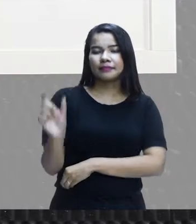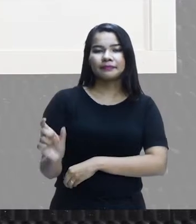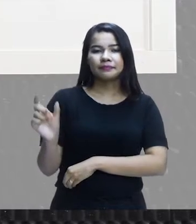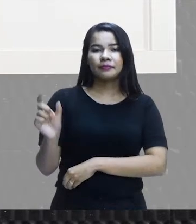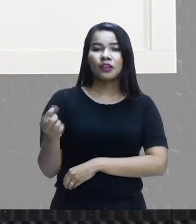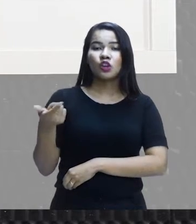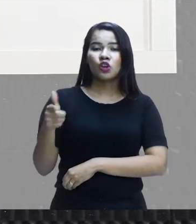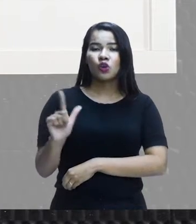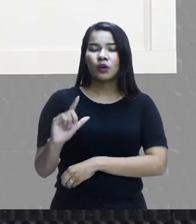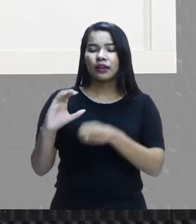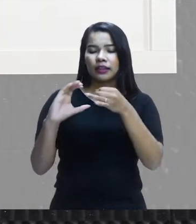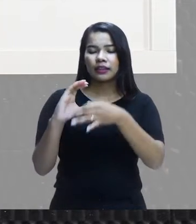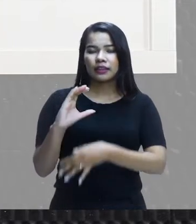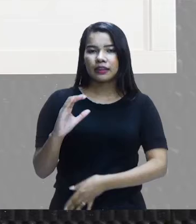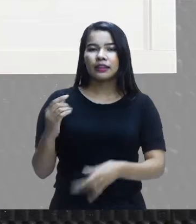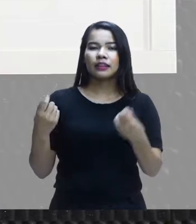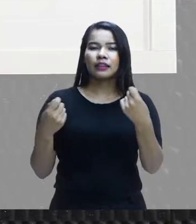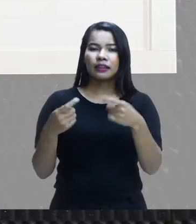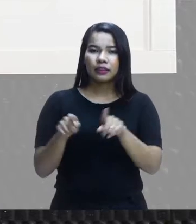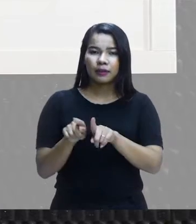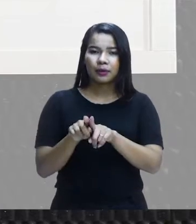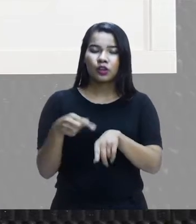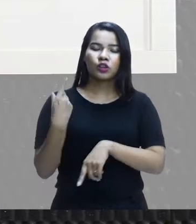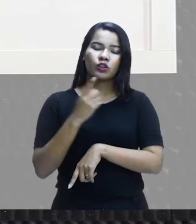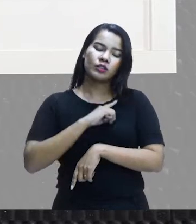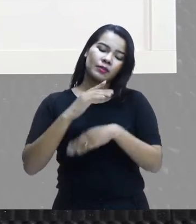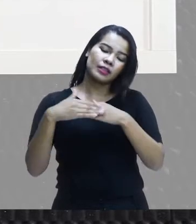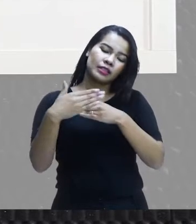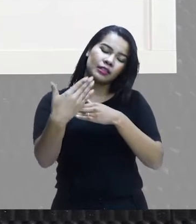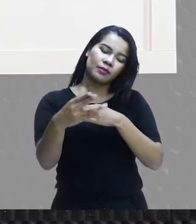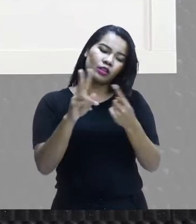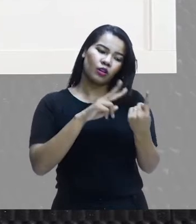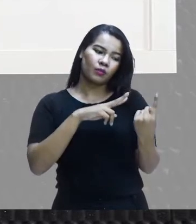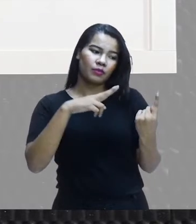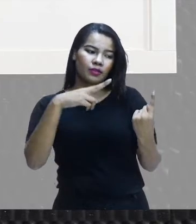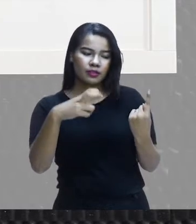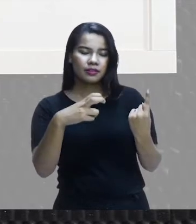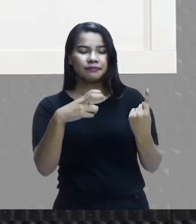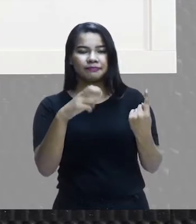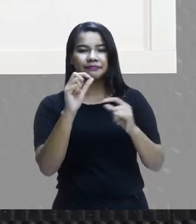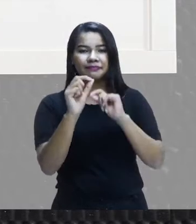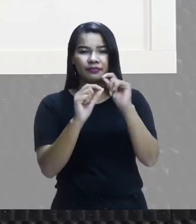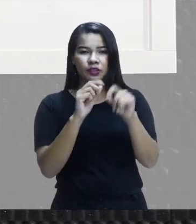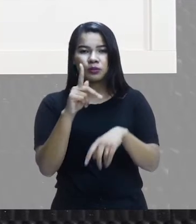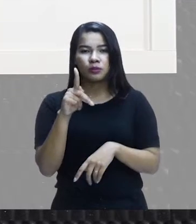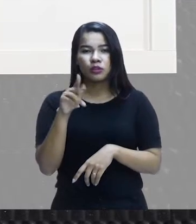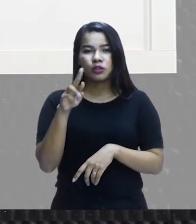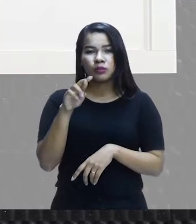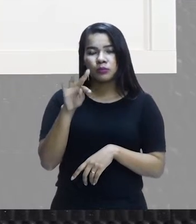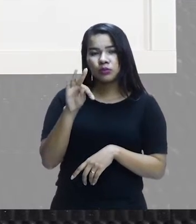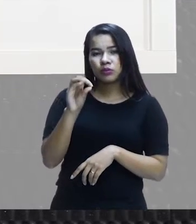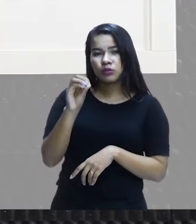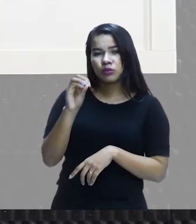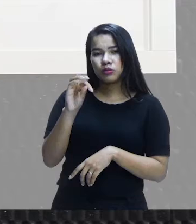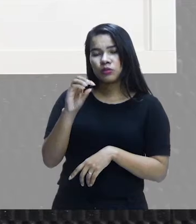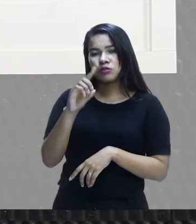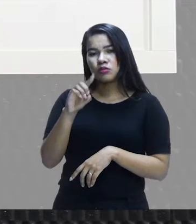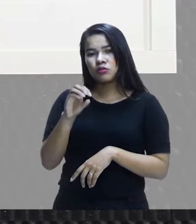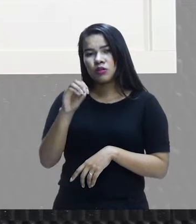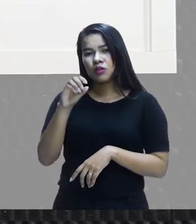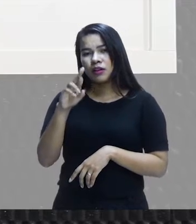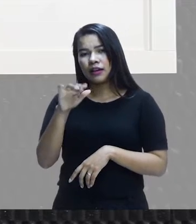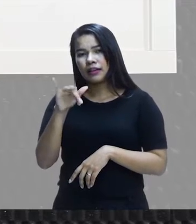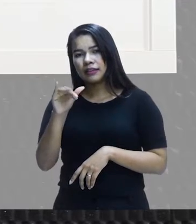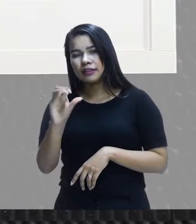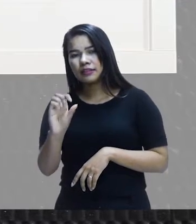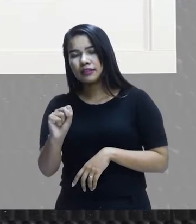passa a observar, que já não observa nos representantes do reino Monera, é que os protozoários, eles são organismos que apresentam